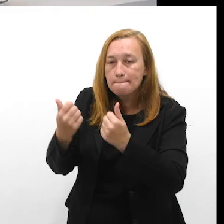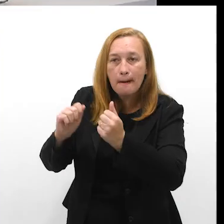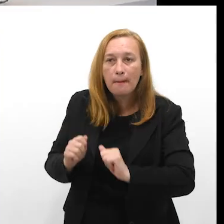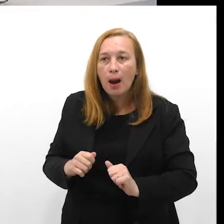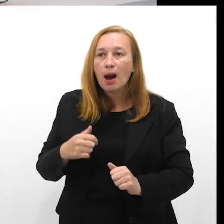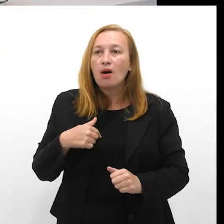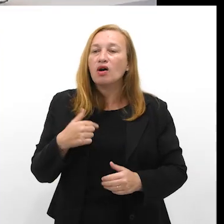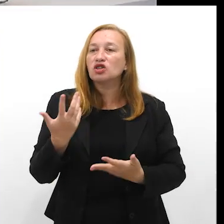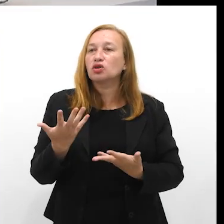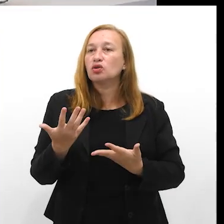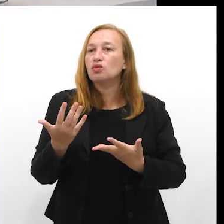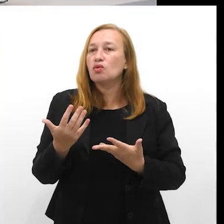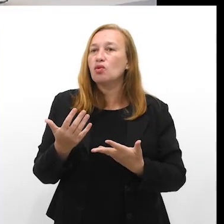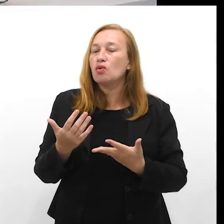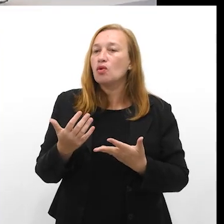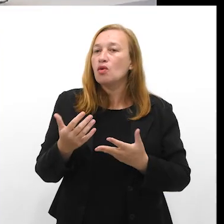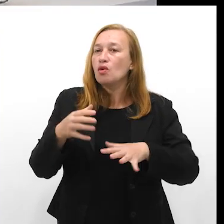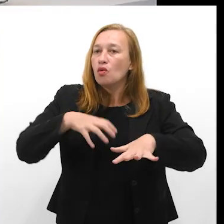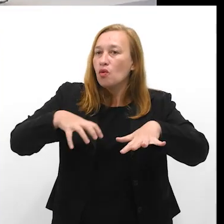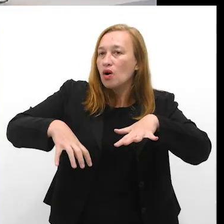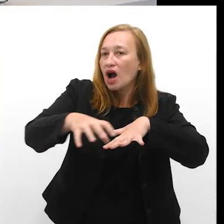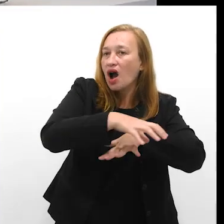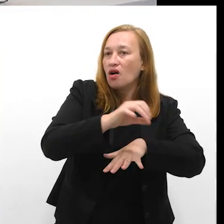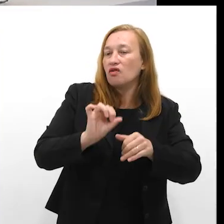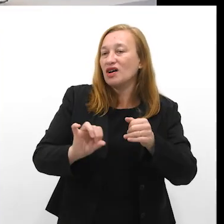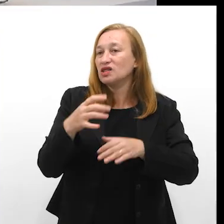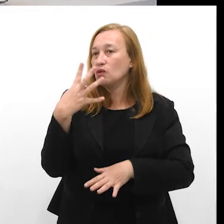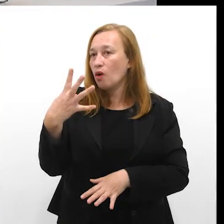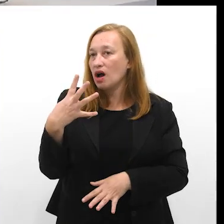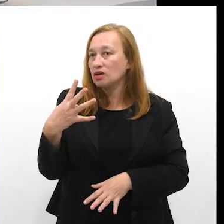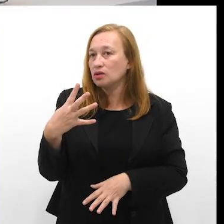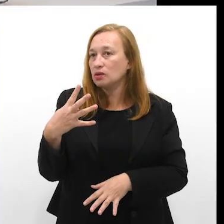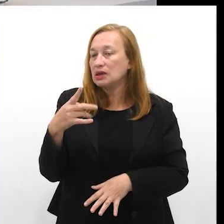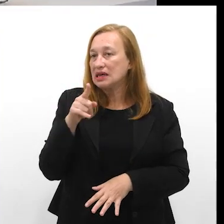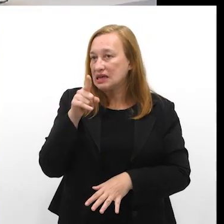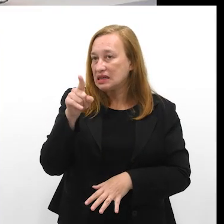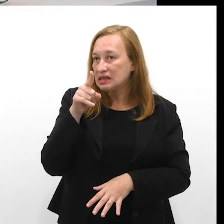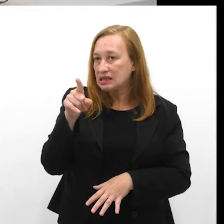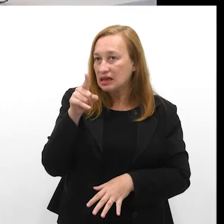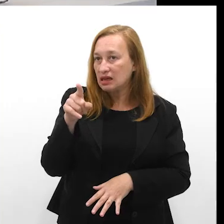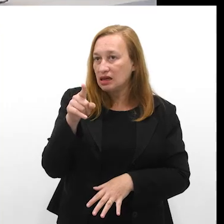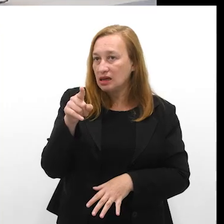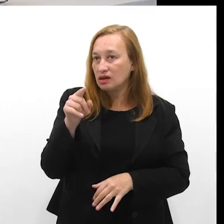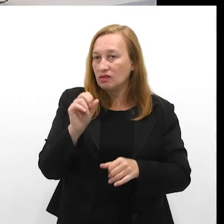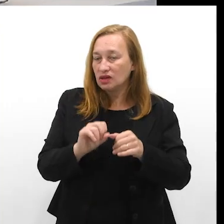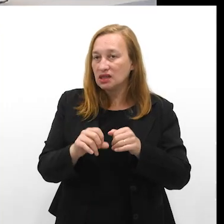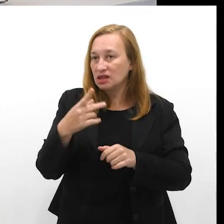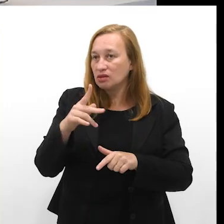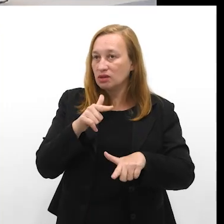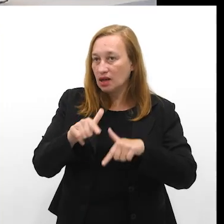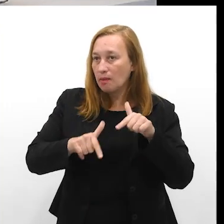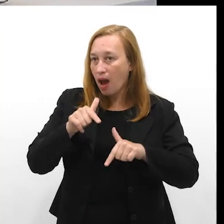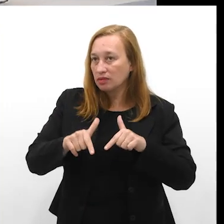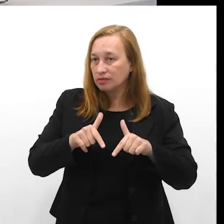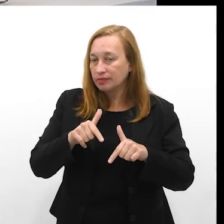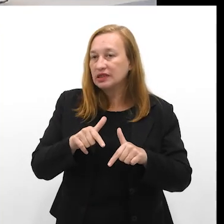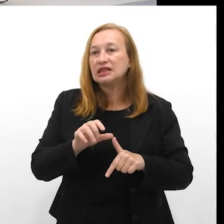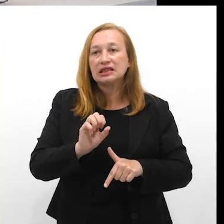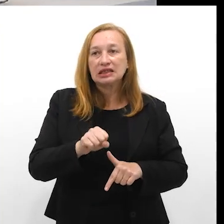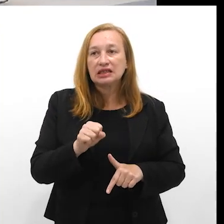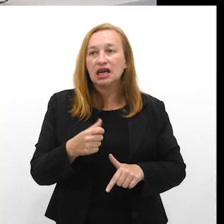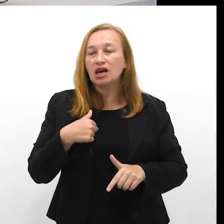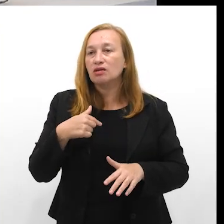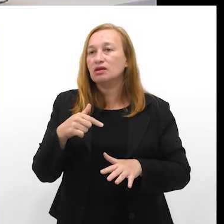escultura, gente. Eu acho que um carro daquele que eu fiz, geralmente faço 4 carros. Olha, isso aí já é você, no seu habitat de trabalho. Meu